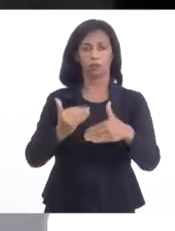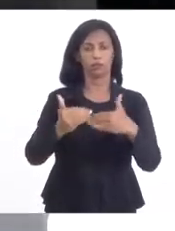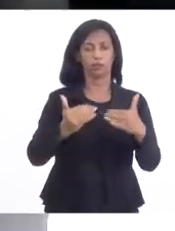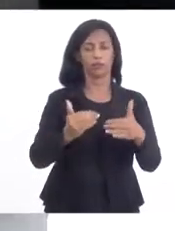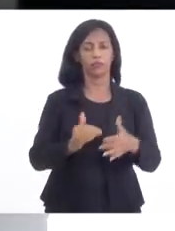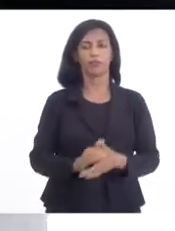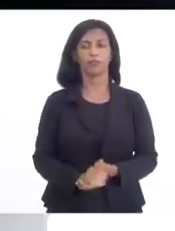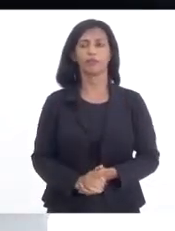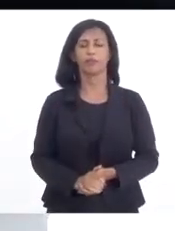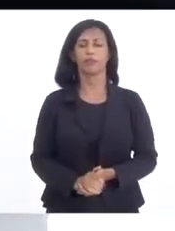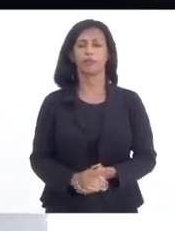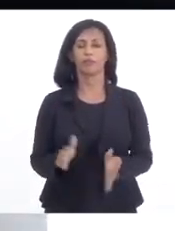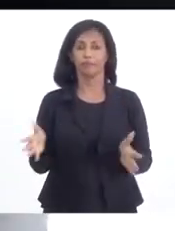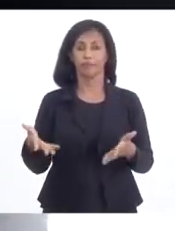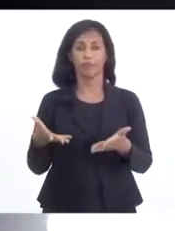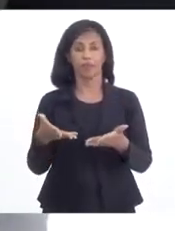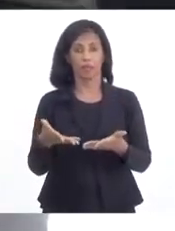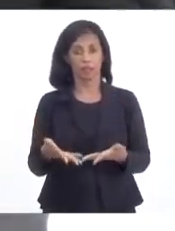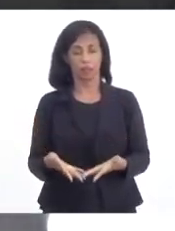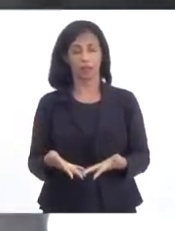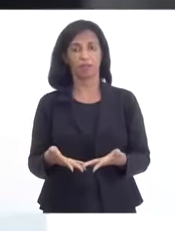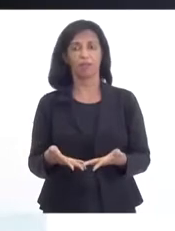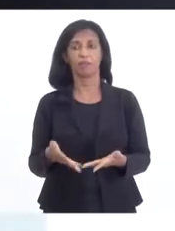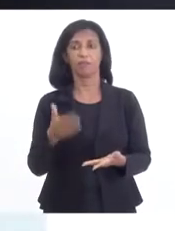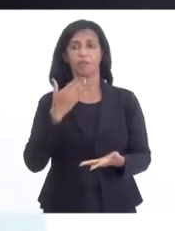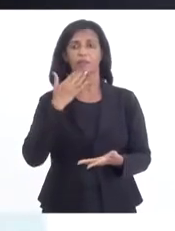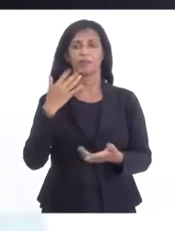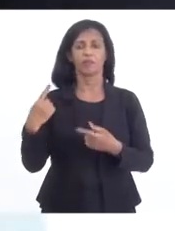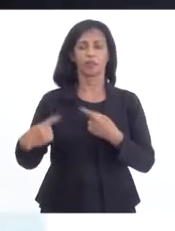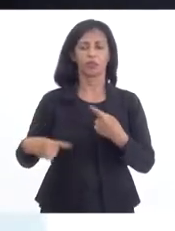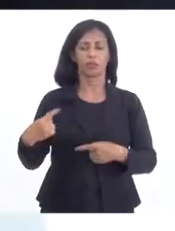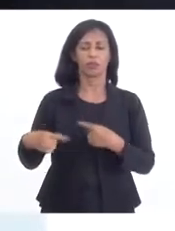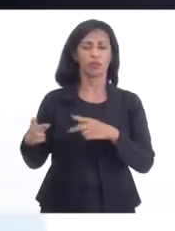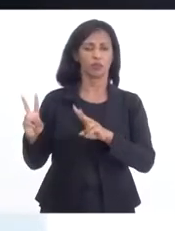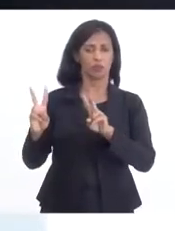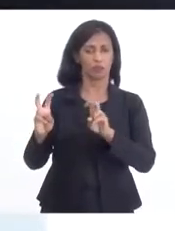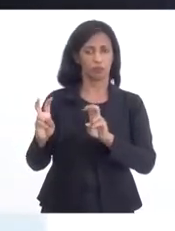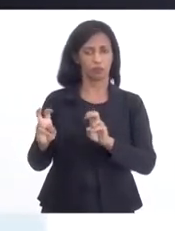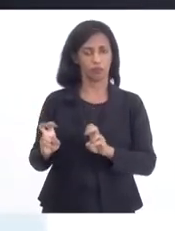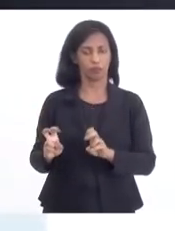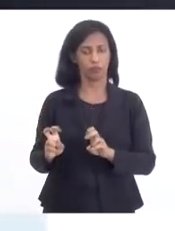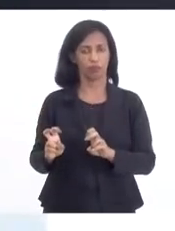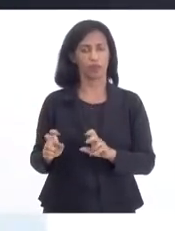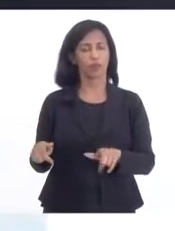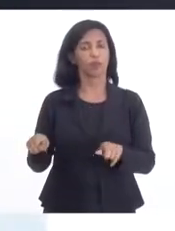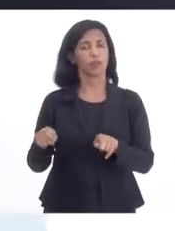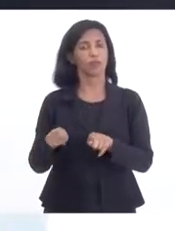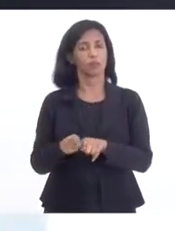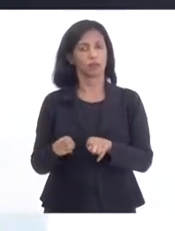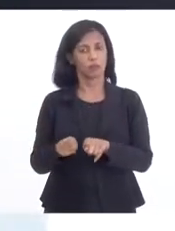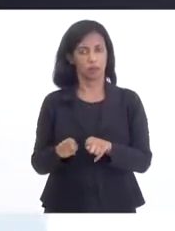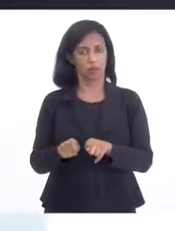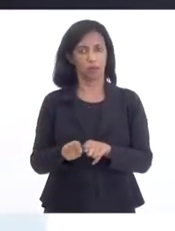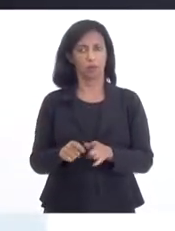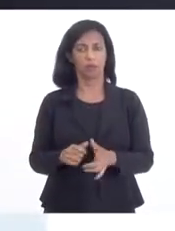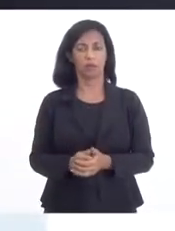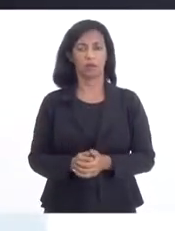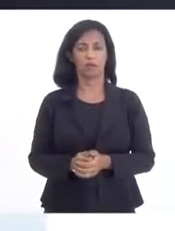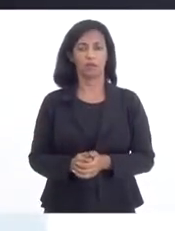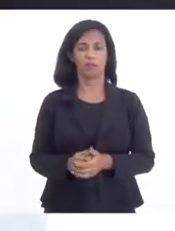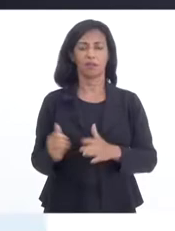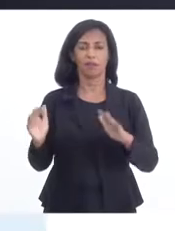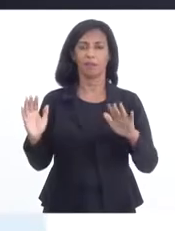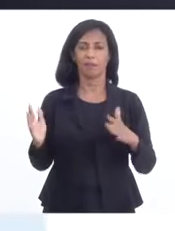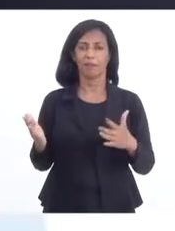desenvolvimento. Assim posto, pedi para discutir a matéria, ao mesmo tempo aqui